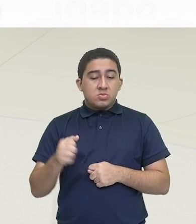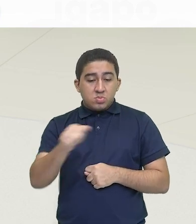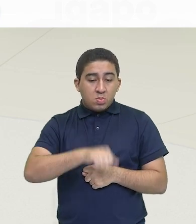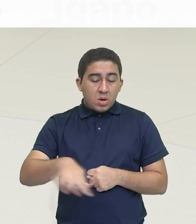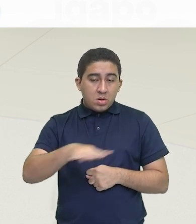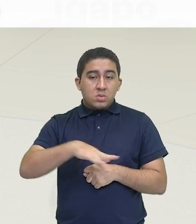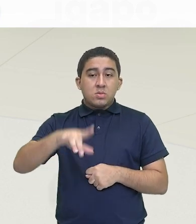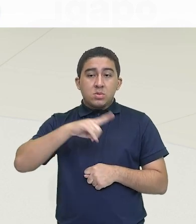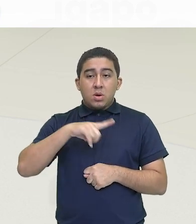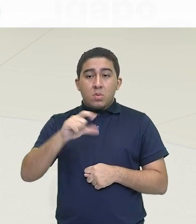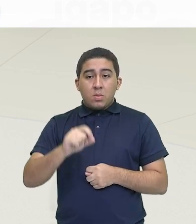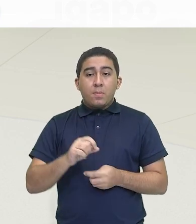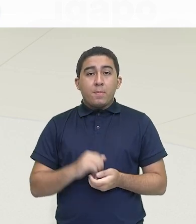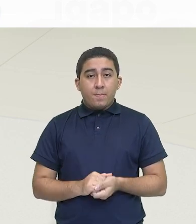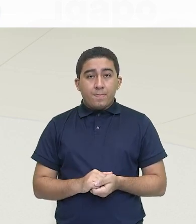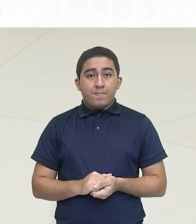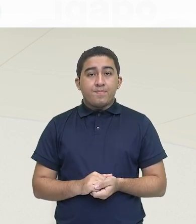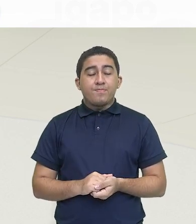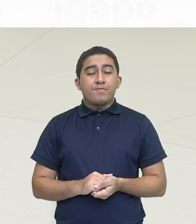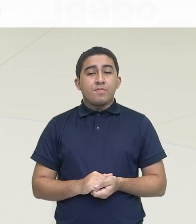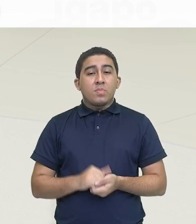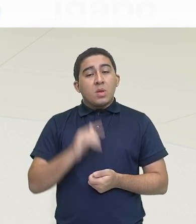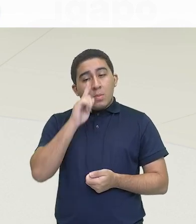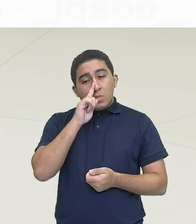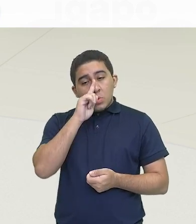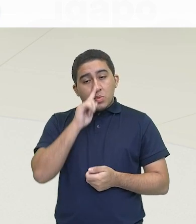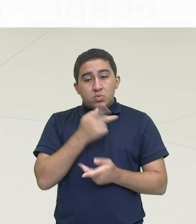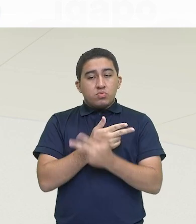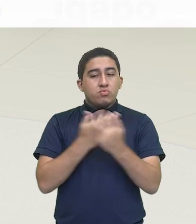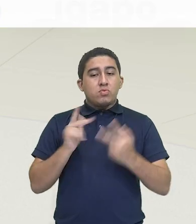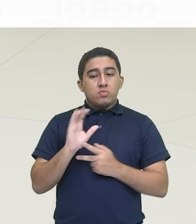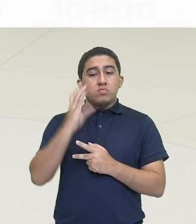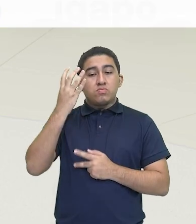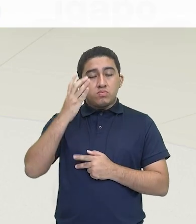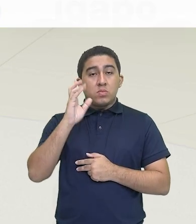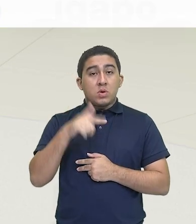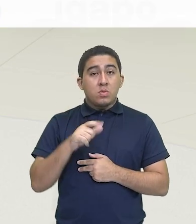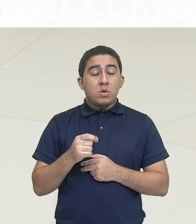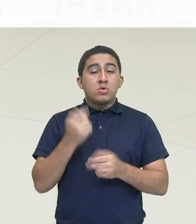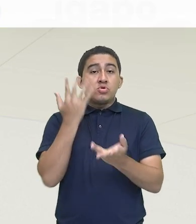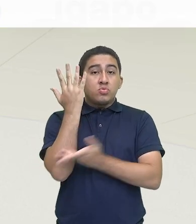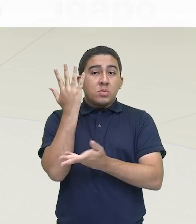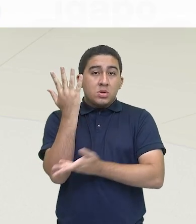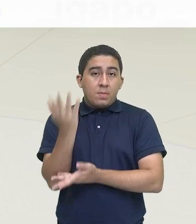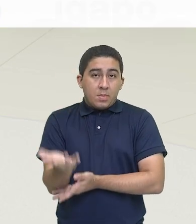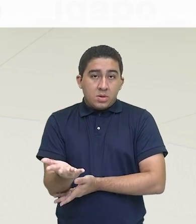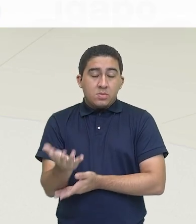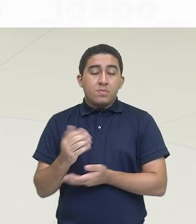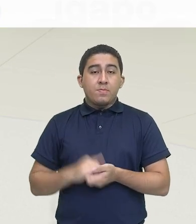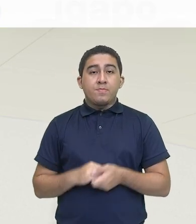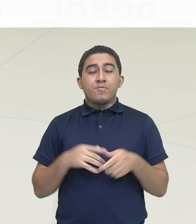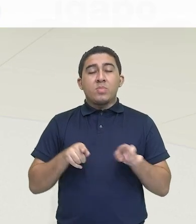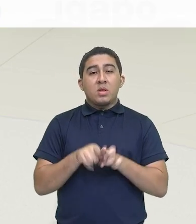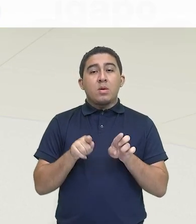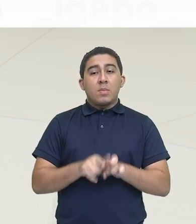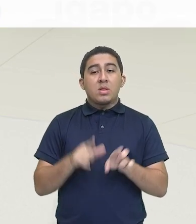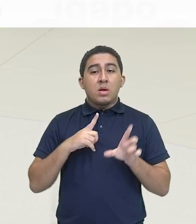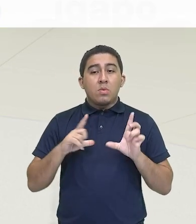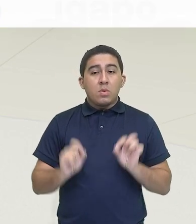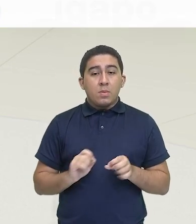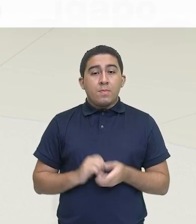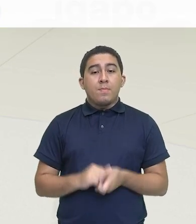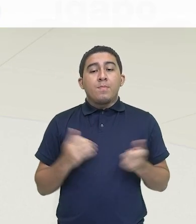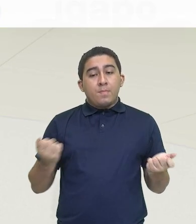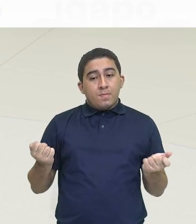eles possuem suas ameaças, que basicamente é o desmatamento, e também